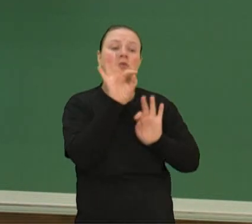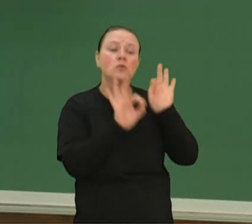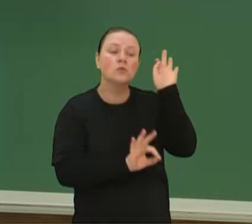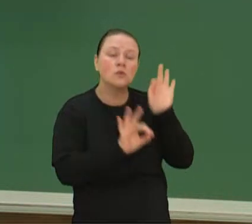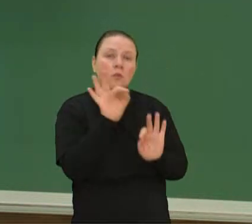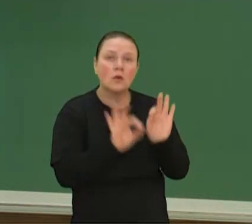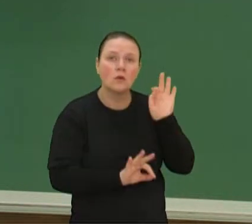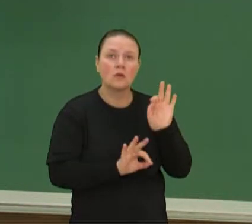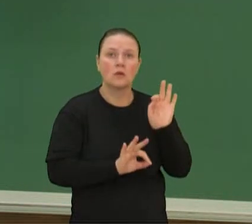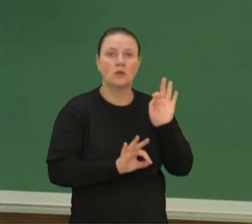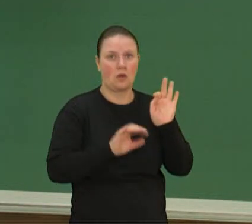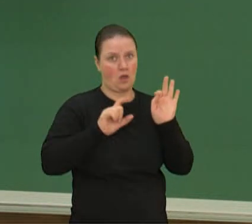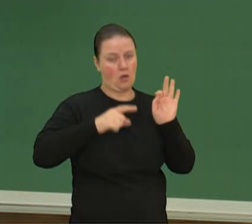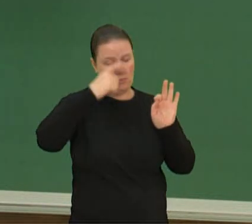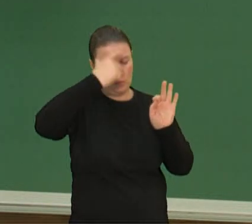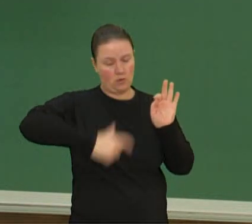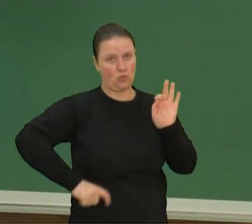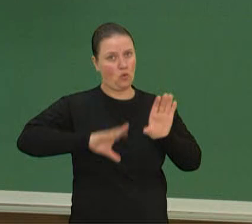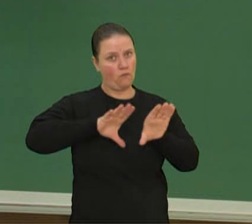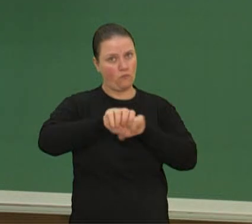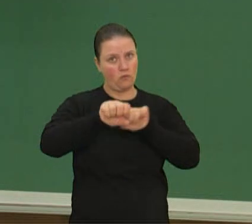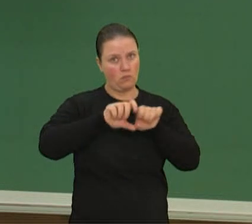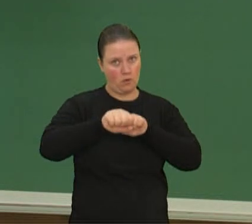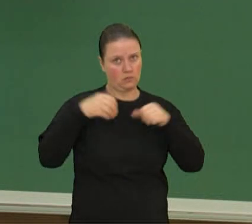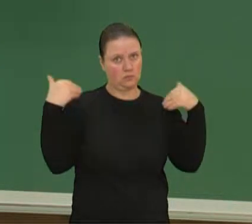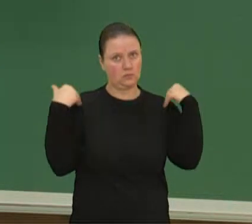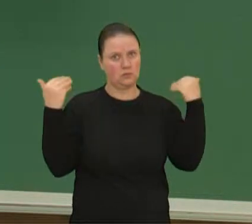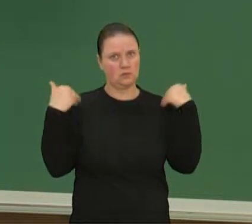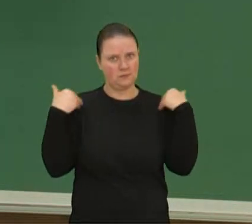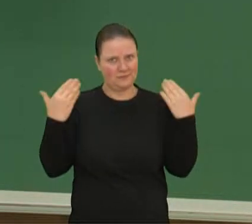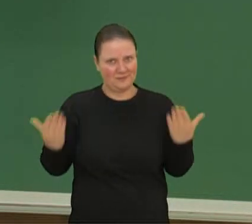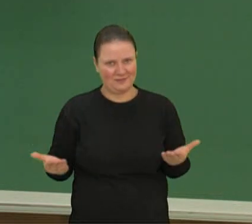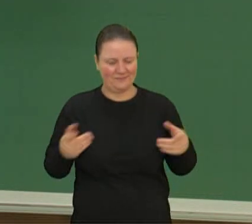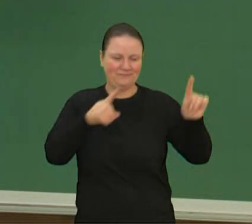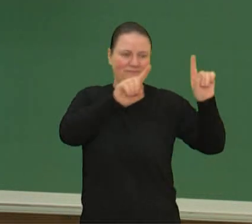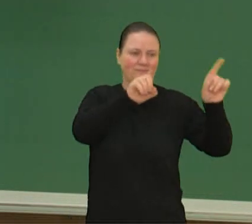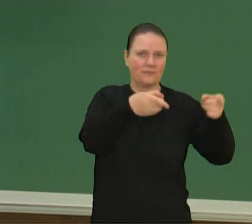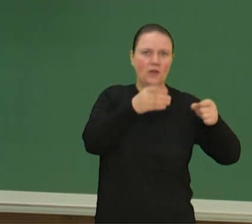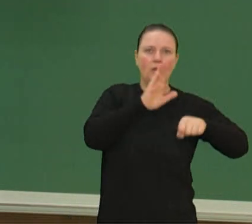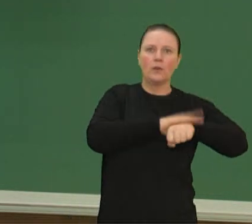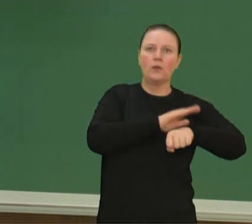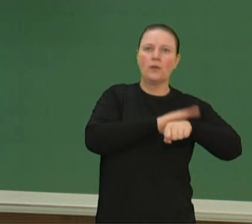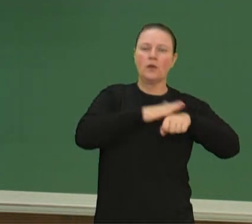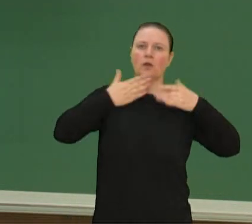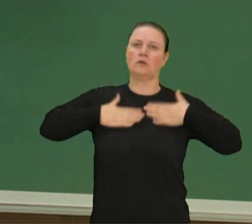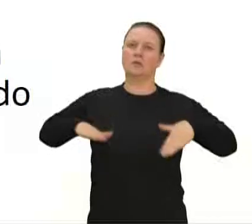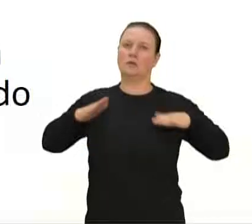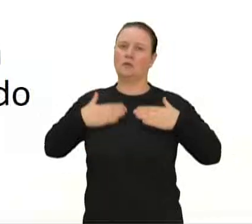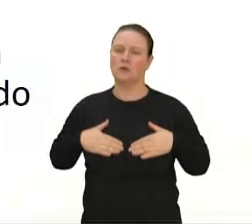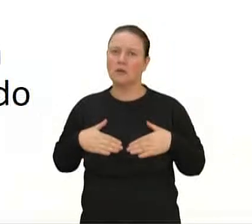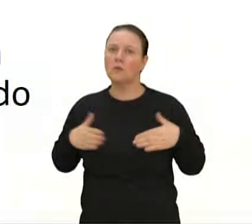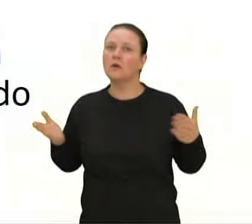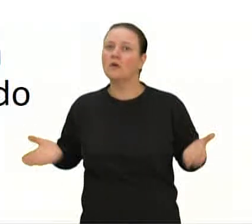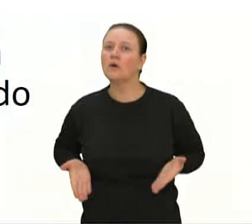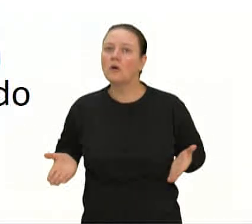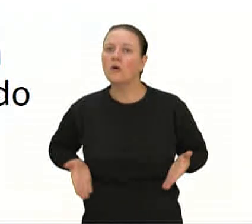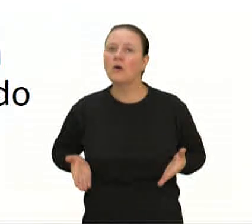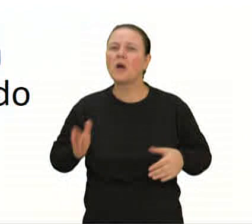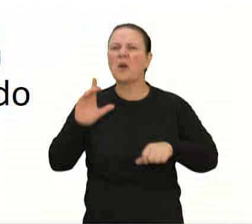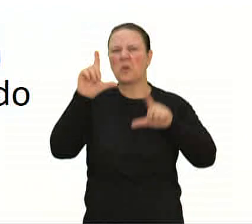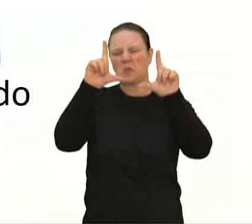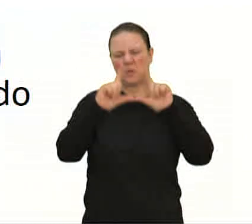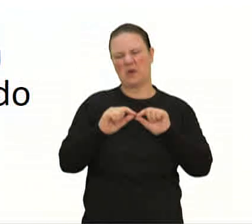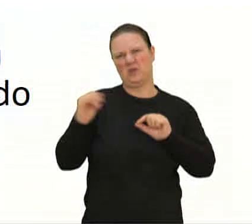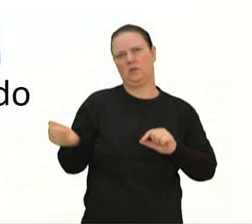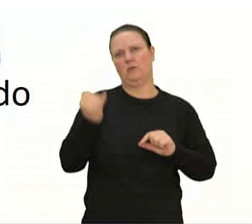do seu treino, que é feito pelo profissional. A próxima, o tempo de descanso no treino de potência muscular é menos importante do que